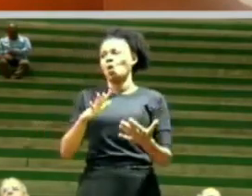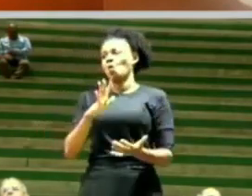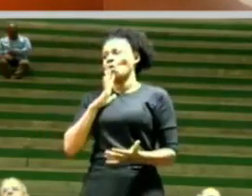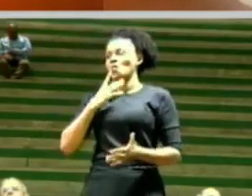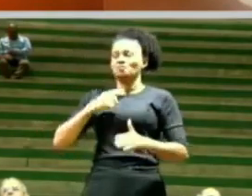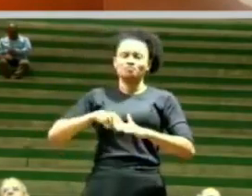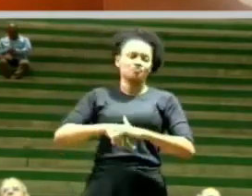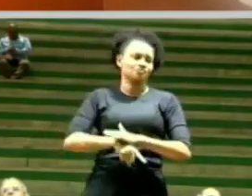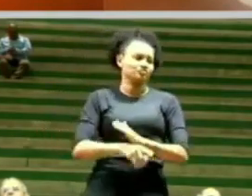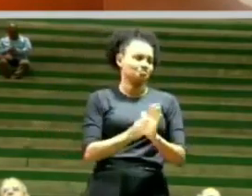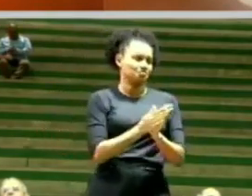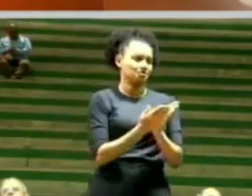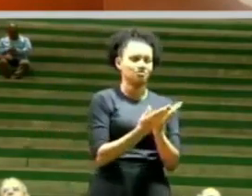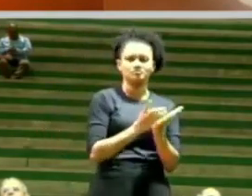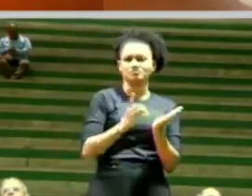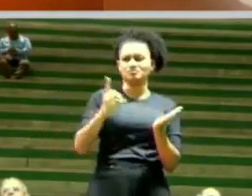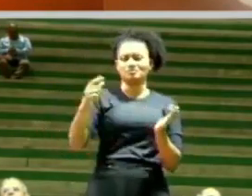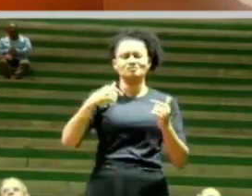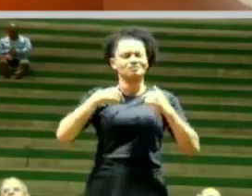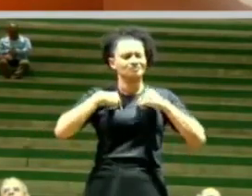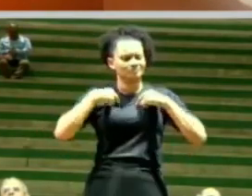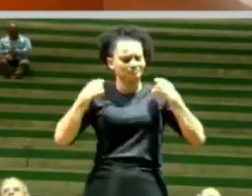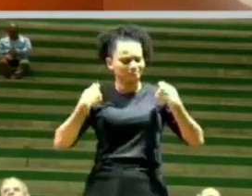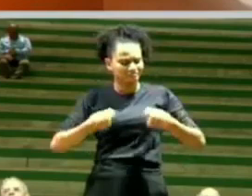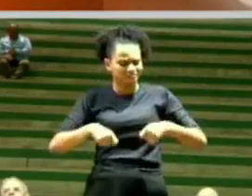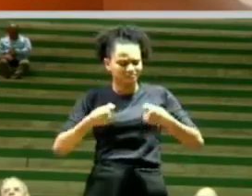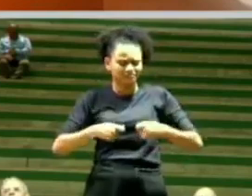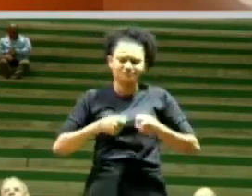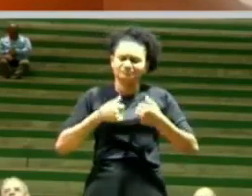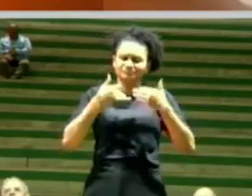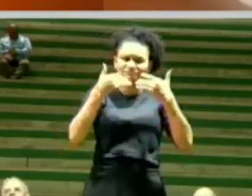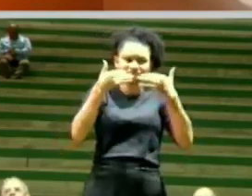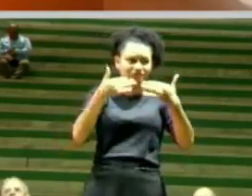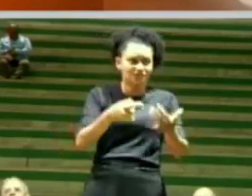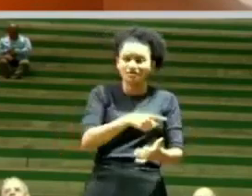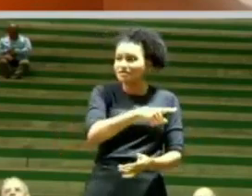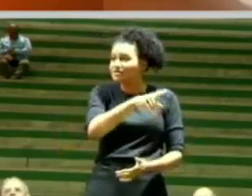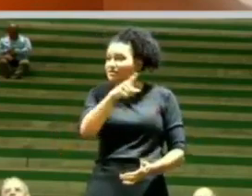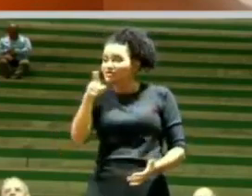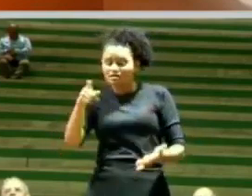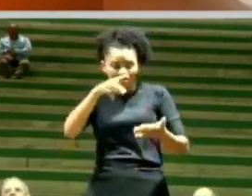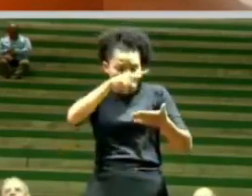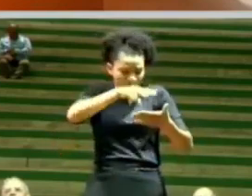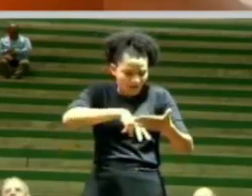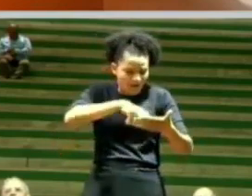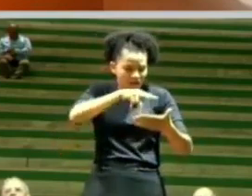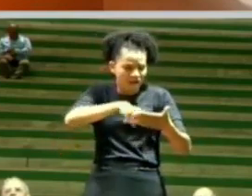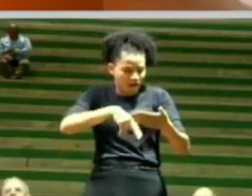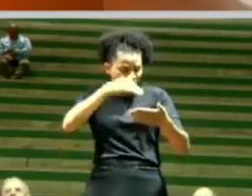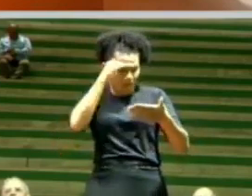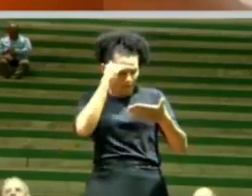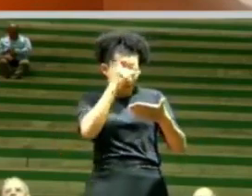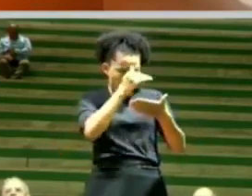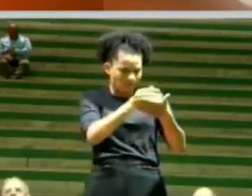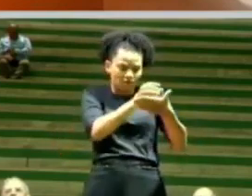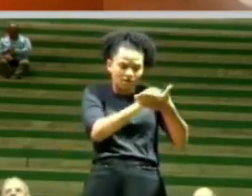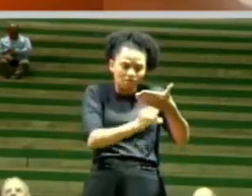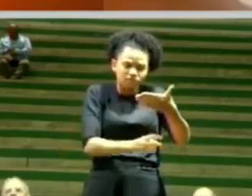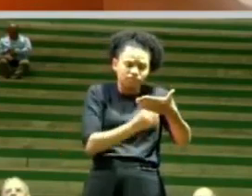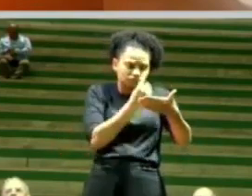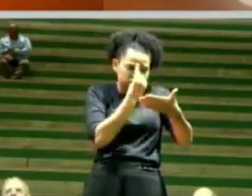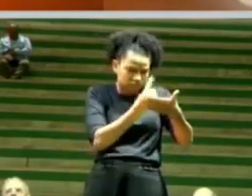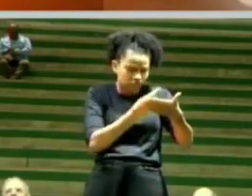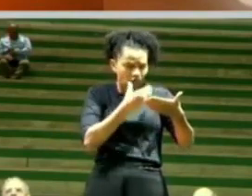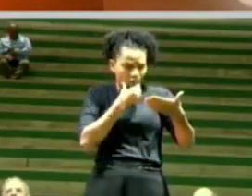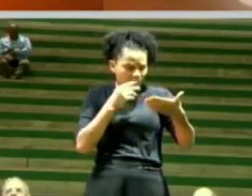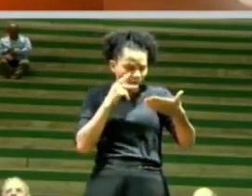temos aqui, mas eu preciso dizer isso. Se você ler atentamente o capítulo 1 do livro